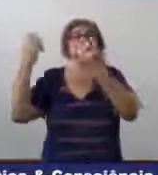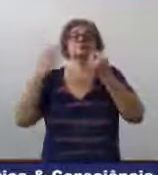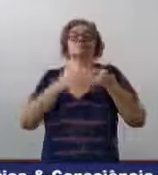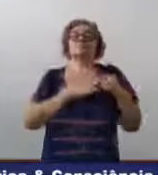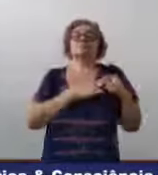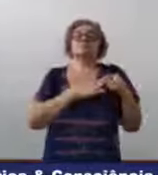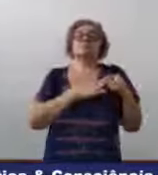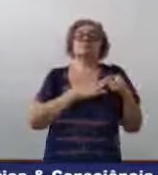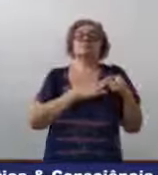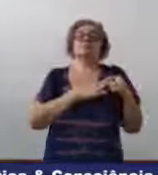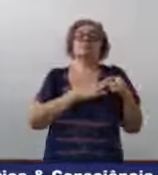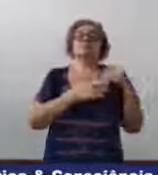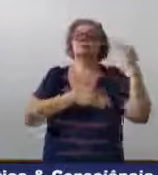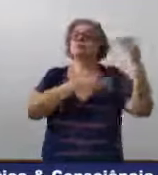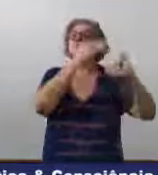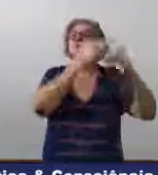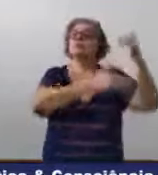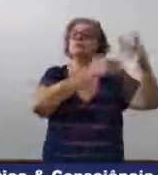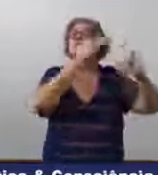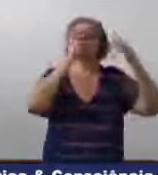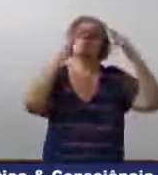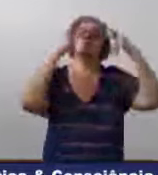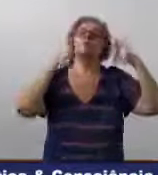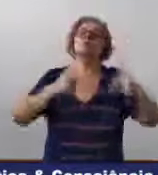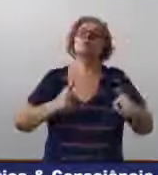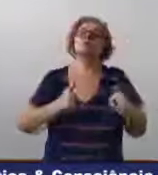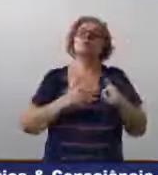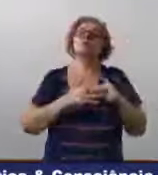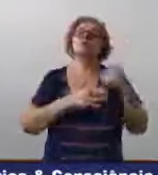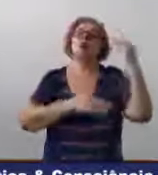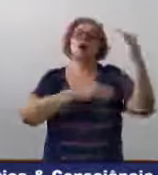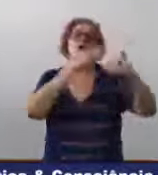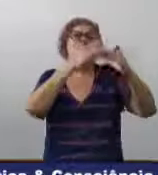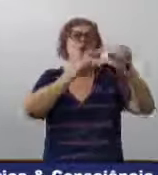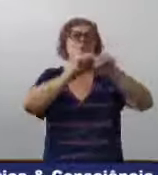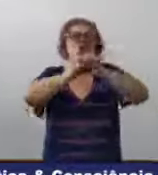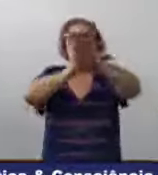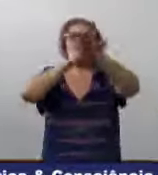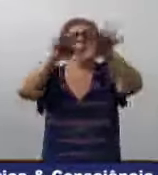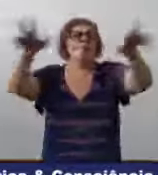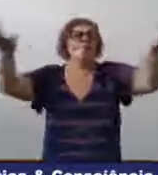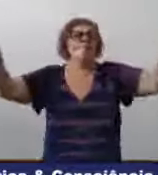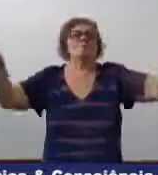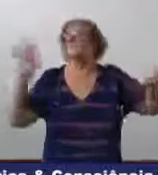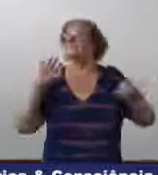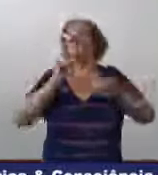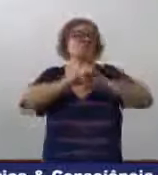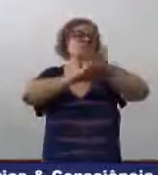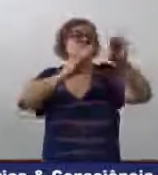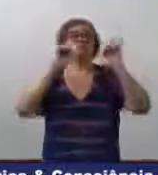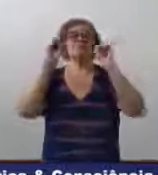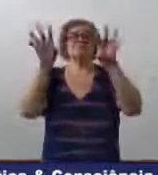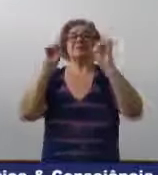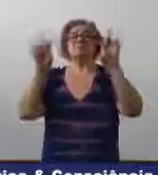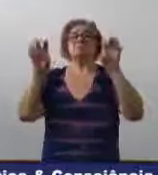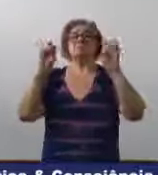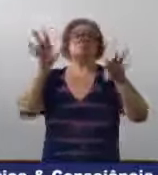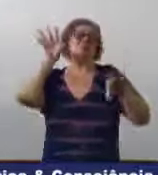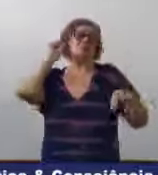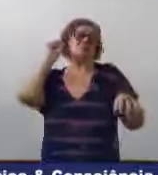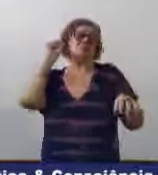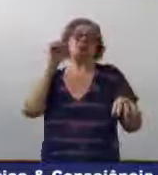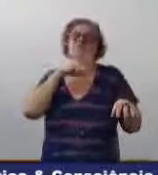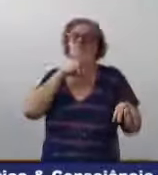que eu produziria? Uma sequência de ruídos que em pouco tempo esvaziaria a sala. Embora